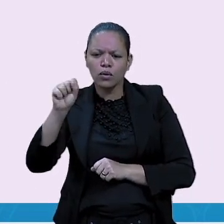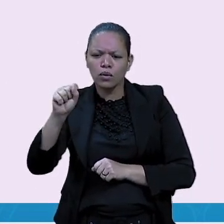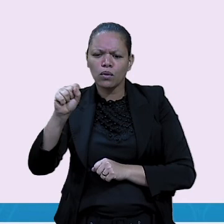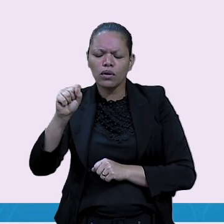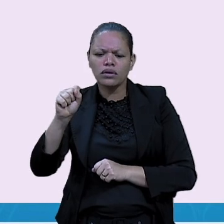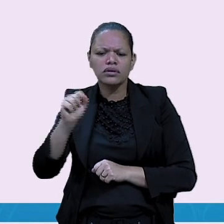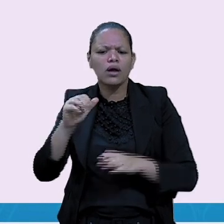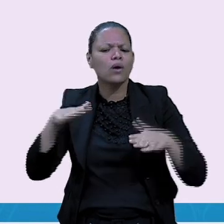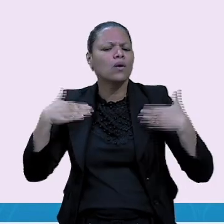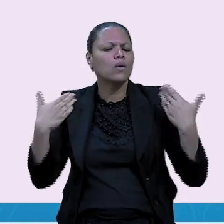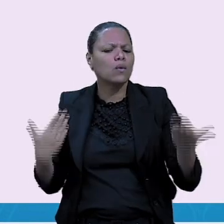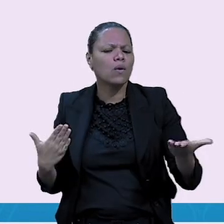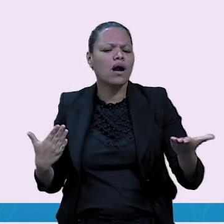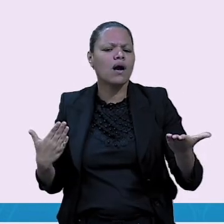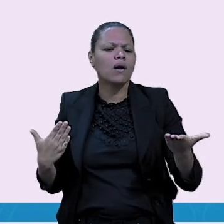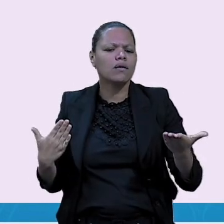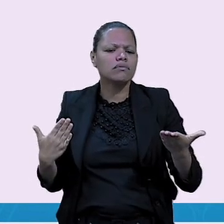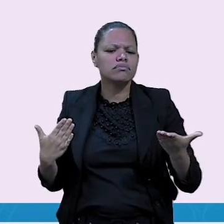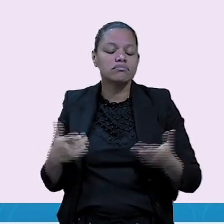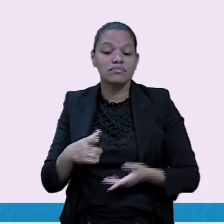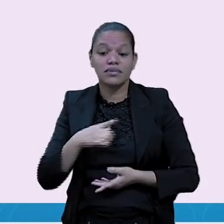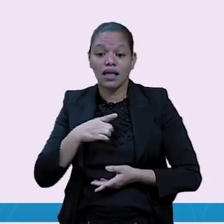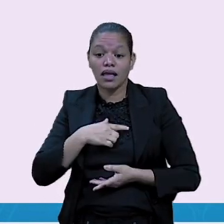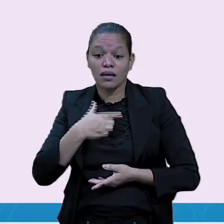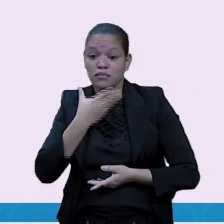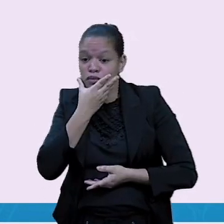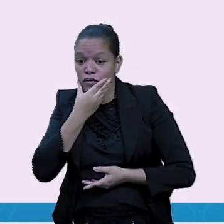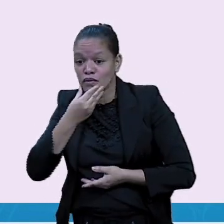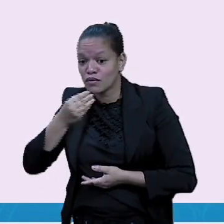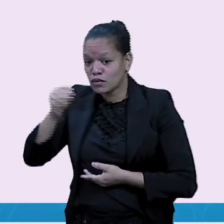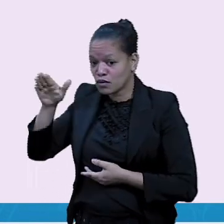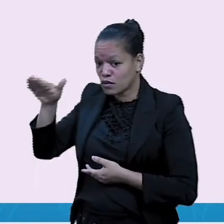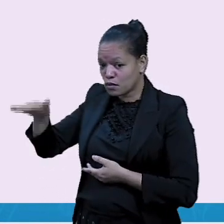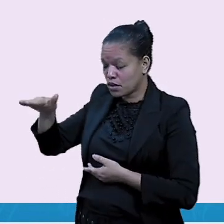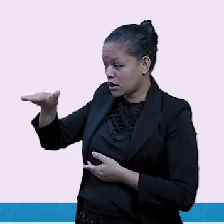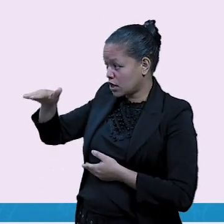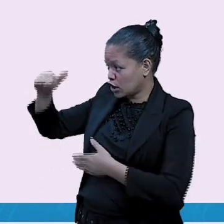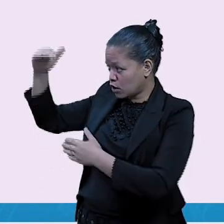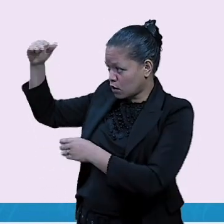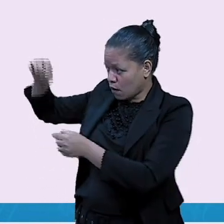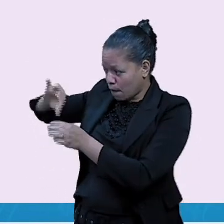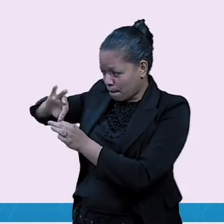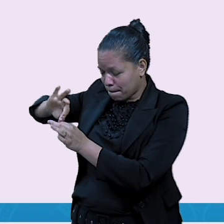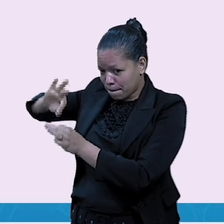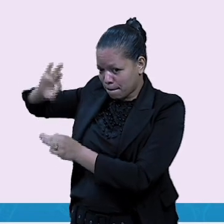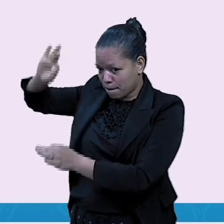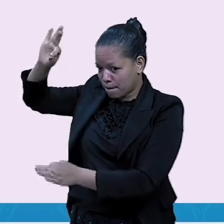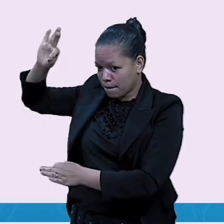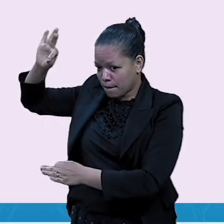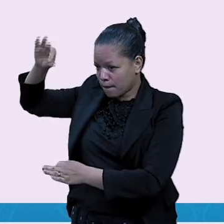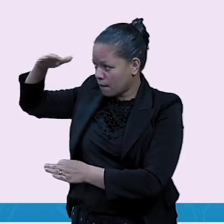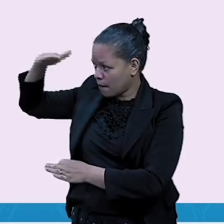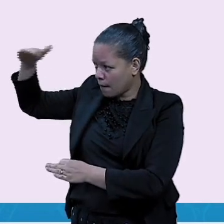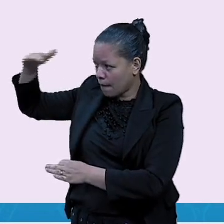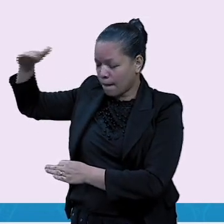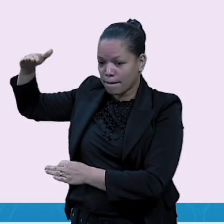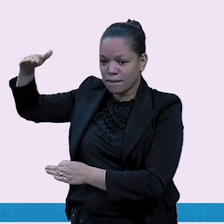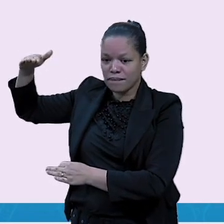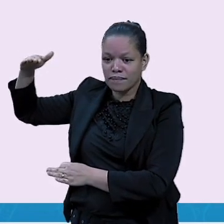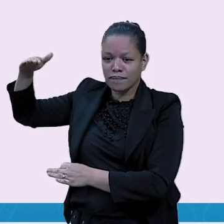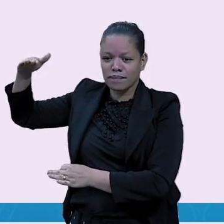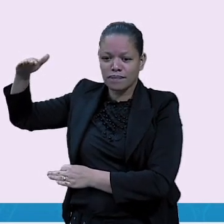gráfico, olha o desenho. Aqui a gente tem o Lucas e aí mediu no topo da cabecinha dele, parou aqui no